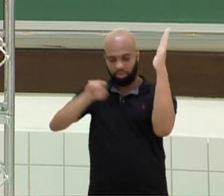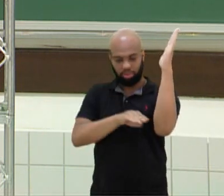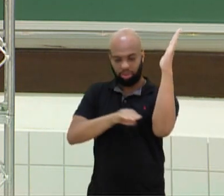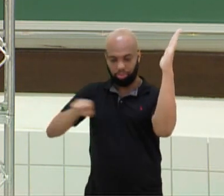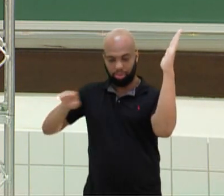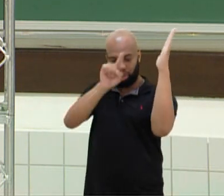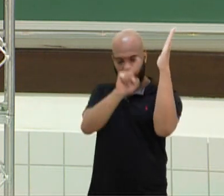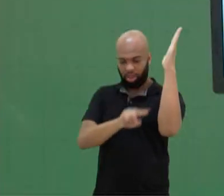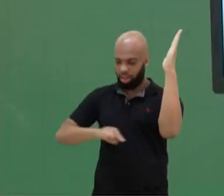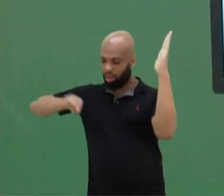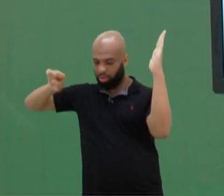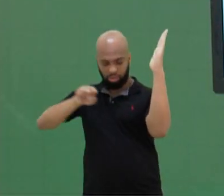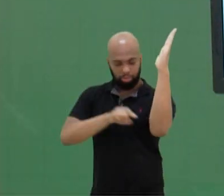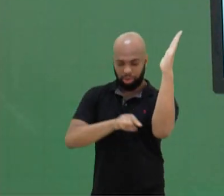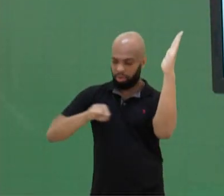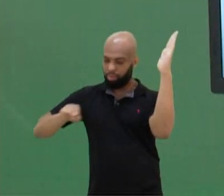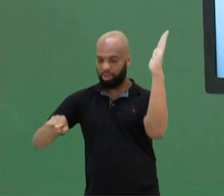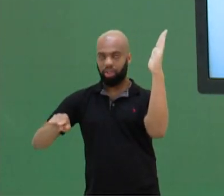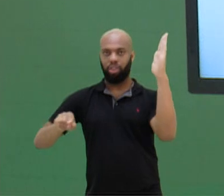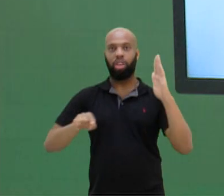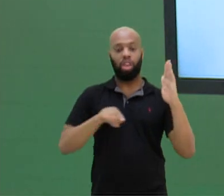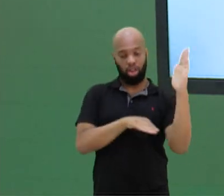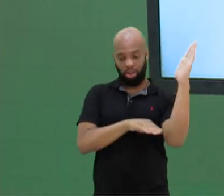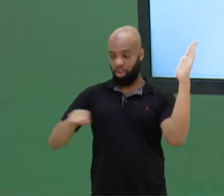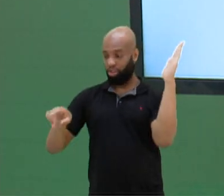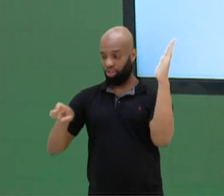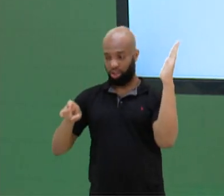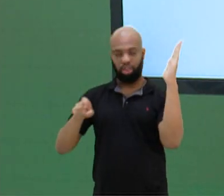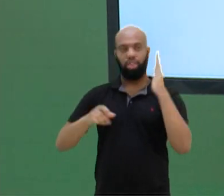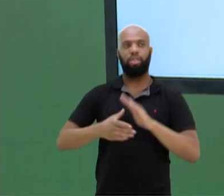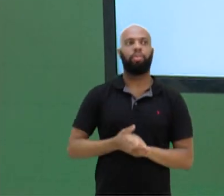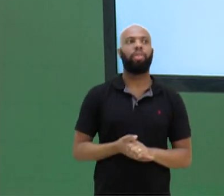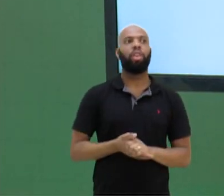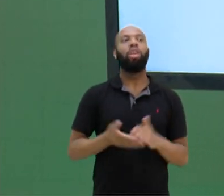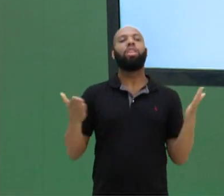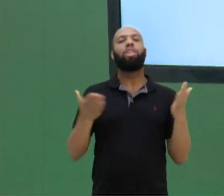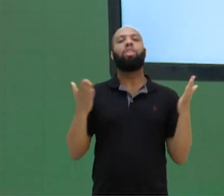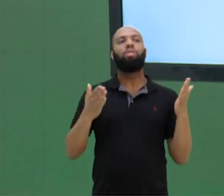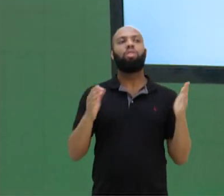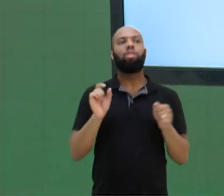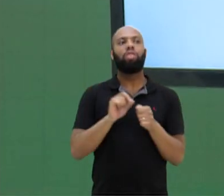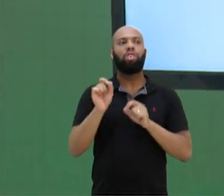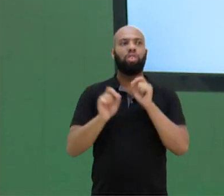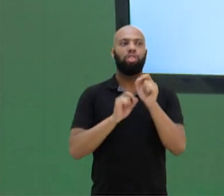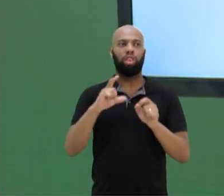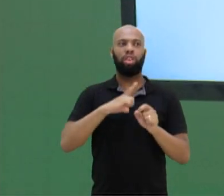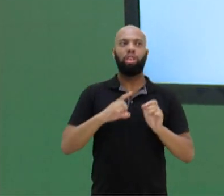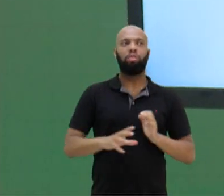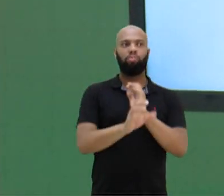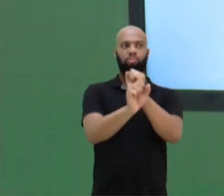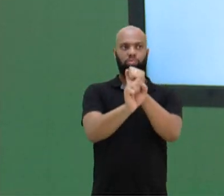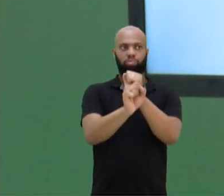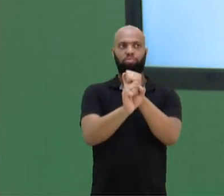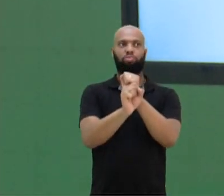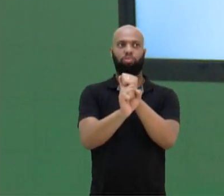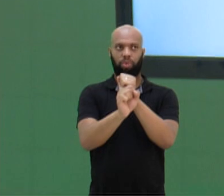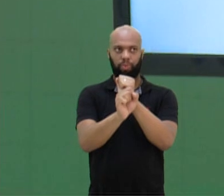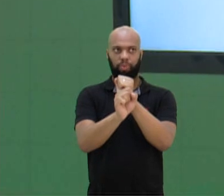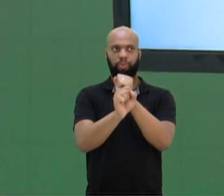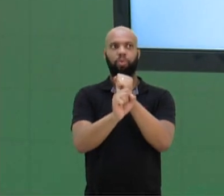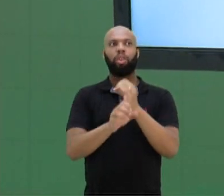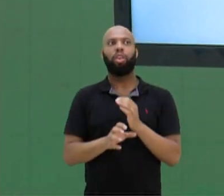diferentes. Delta maior que zero. Duas raízes reais e distintas. Assim eu posso prosseguir